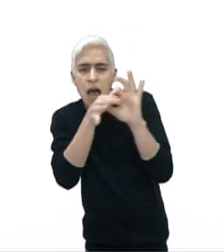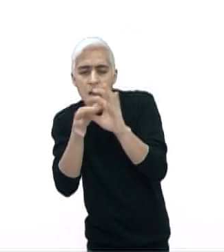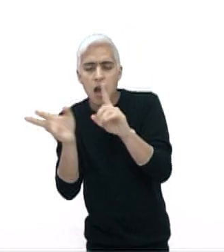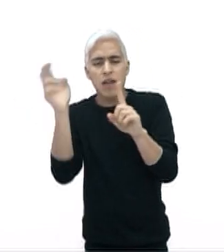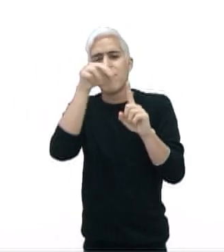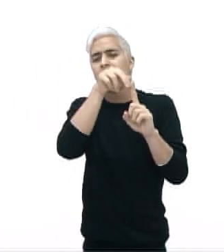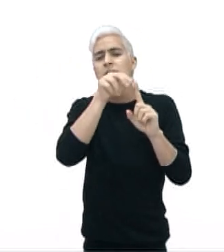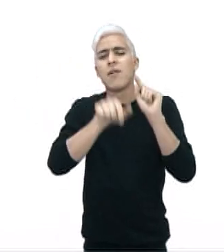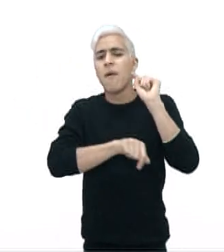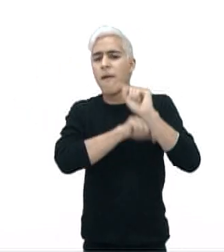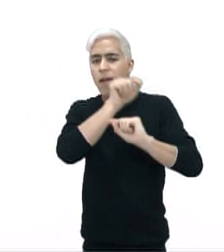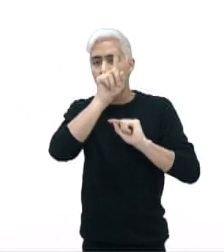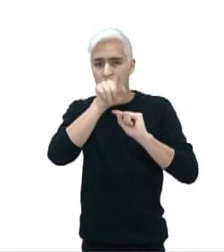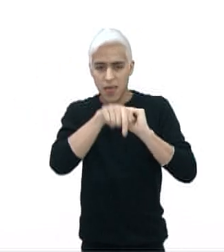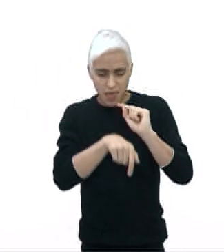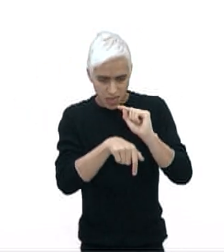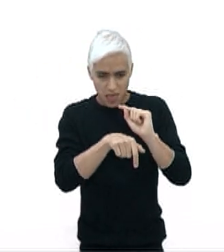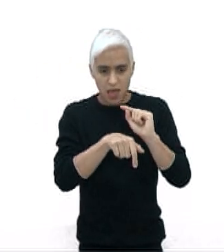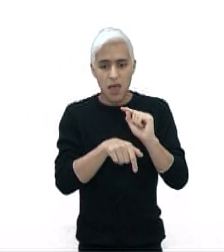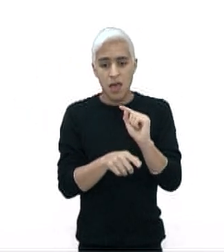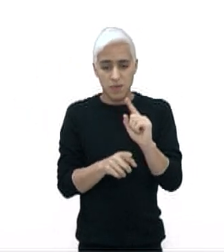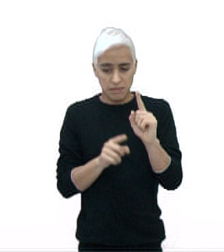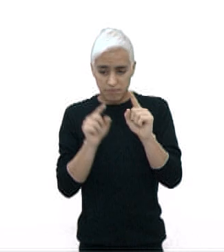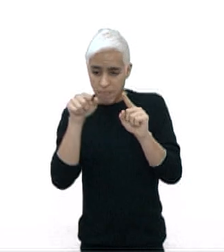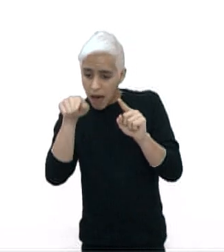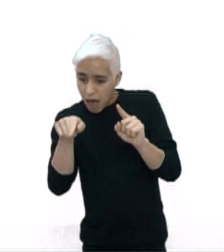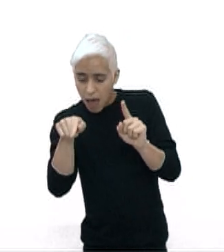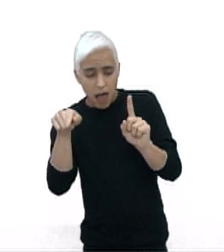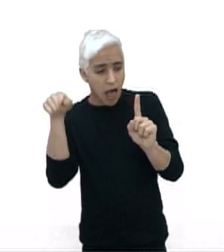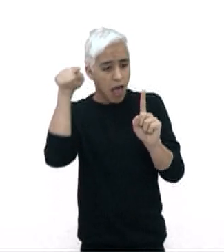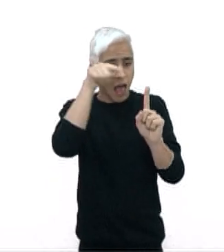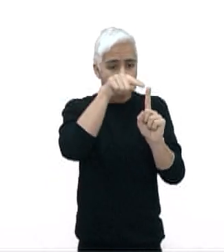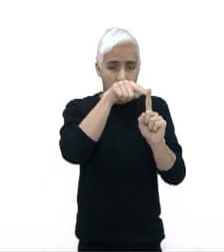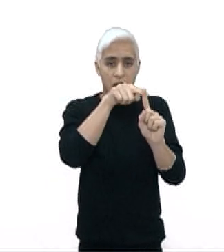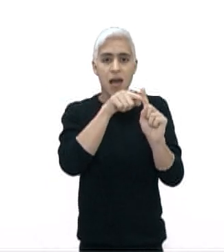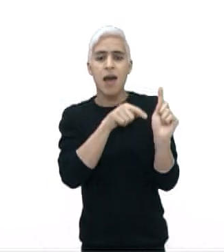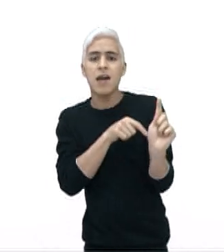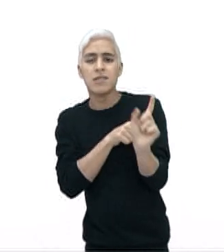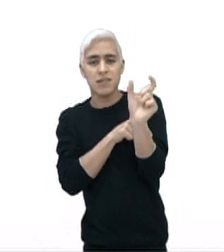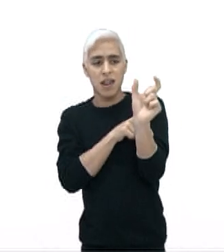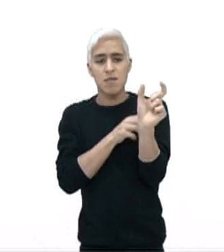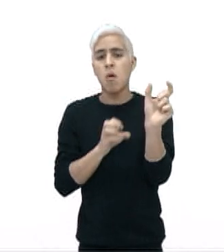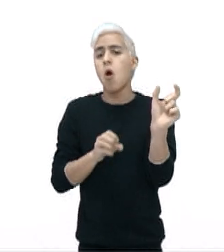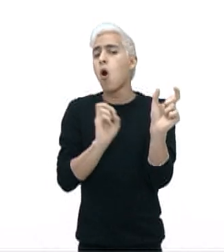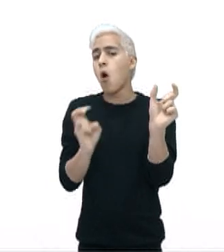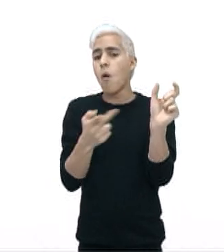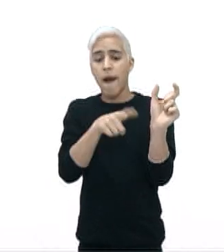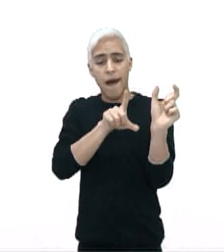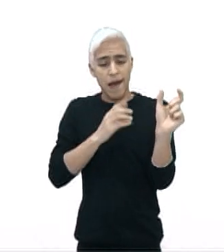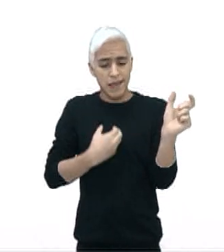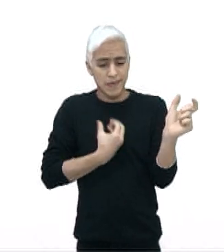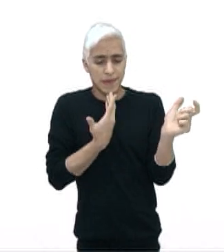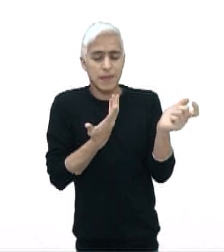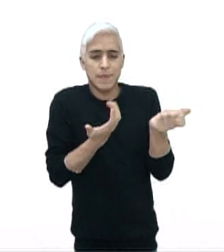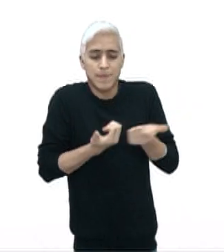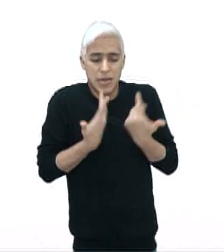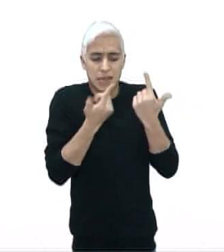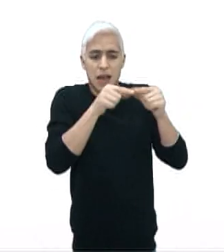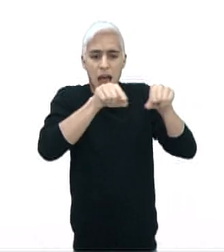tem falado? É aquela que faz referência a termos ou expressões que já utilizamos no